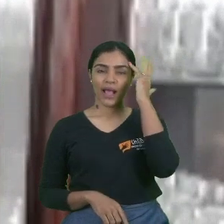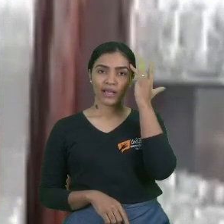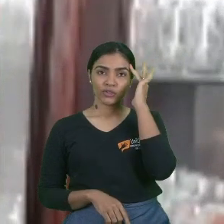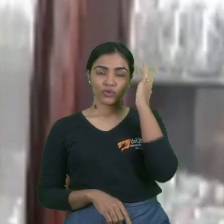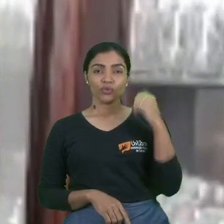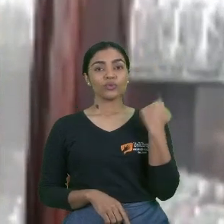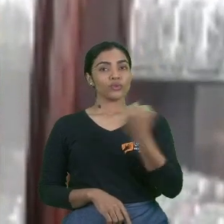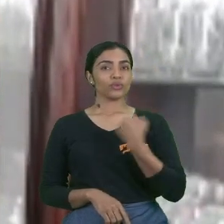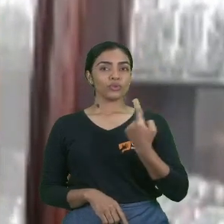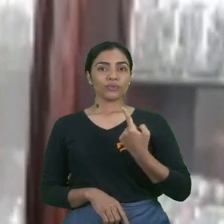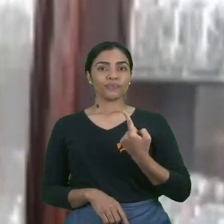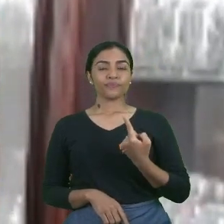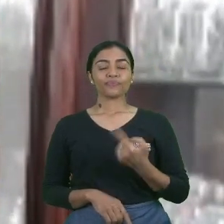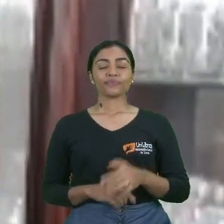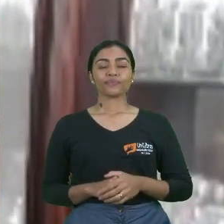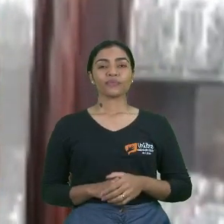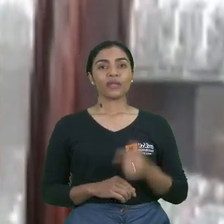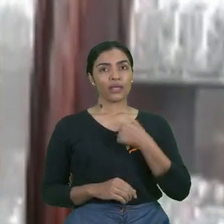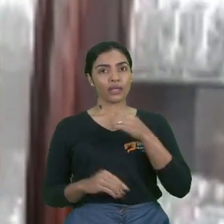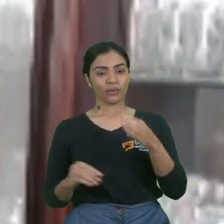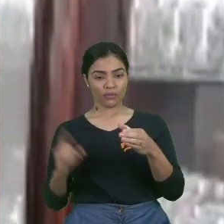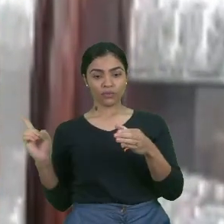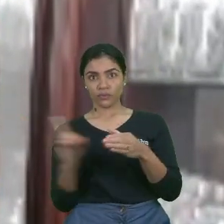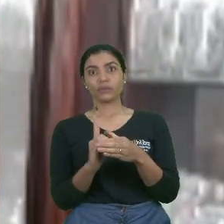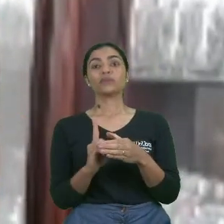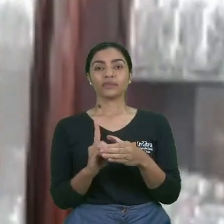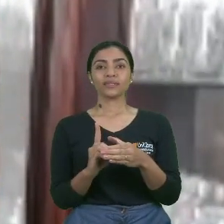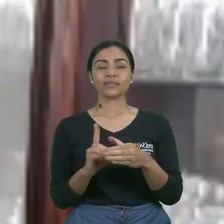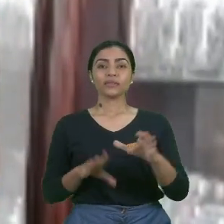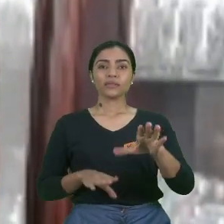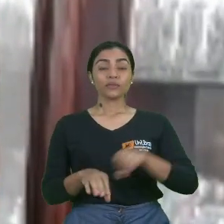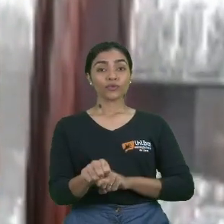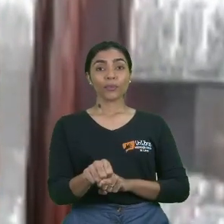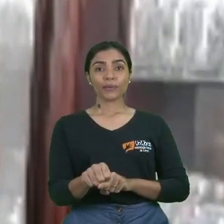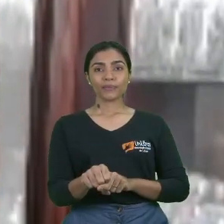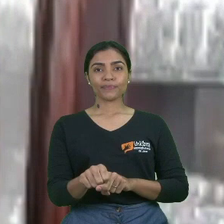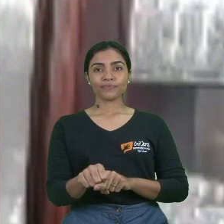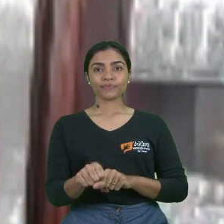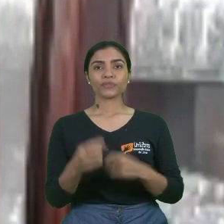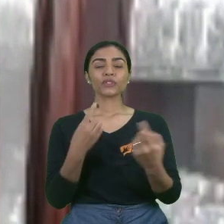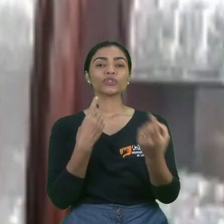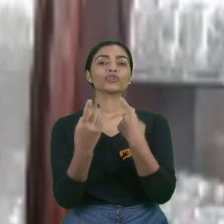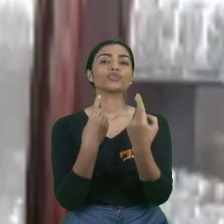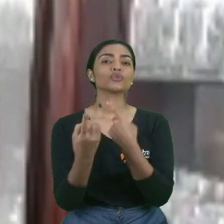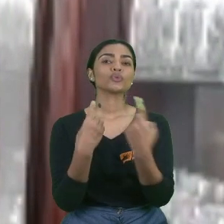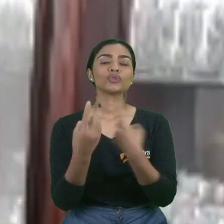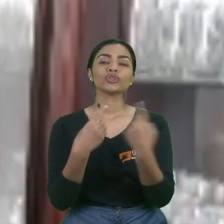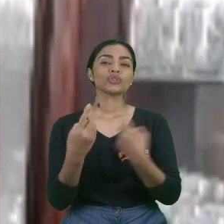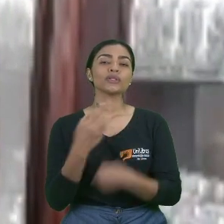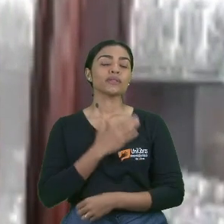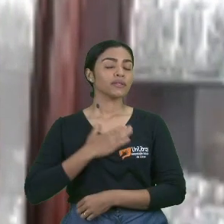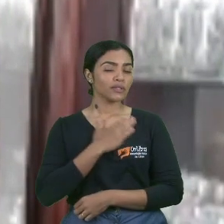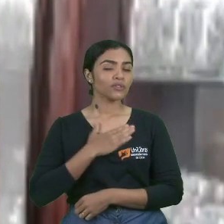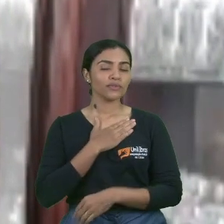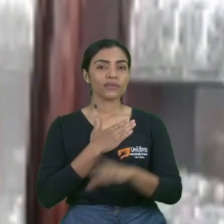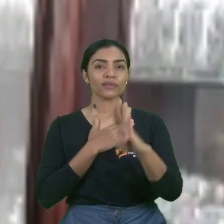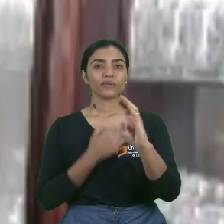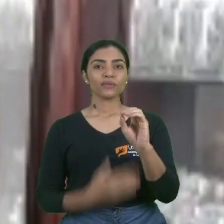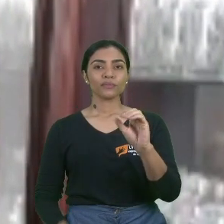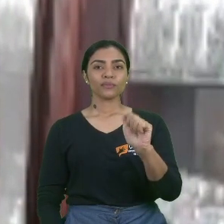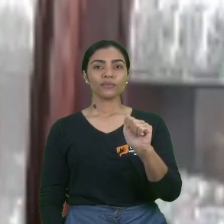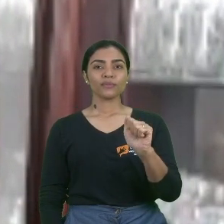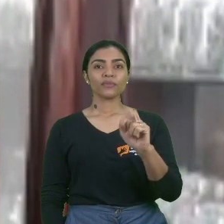e põe no Le Sem dúvida nenhuma são os formado a discutir isso pra dentro discutir com o professor